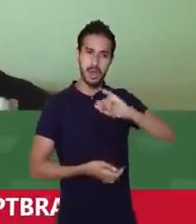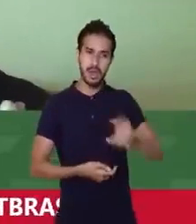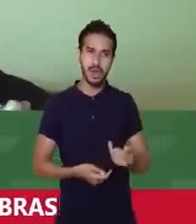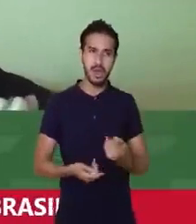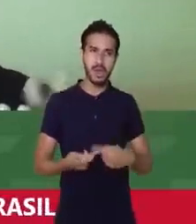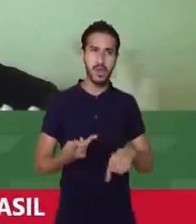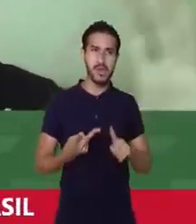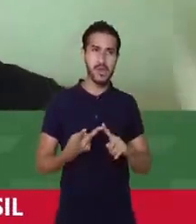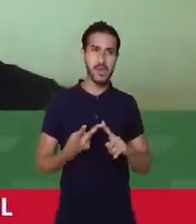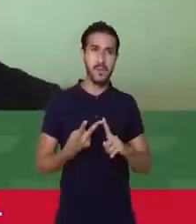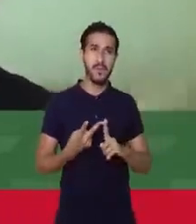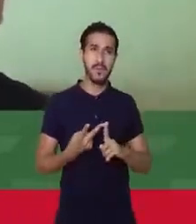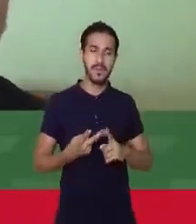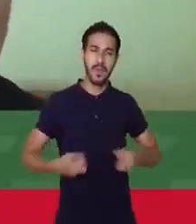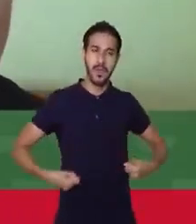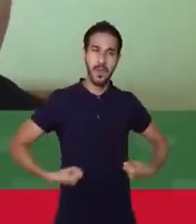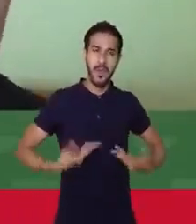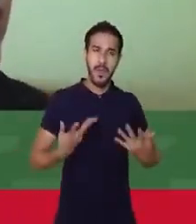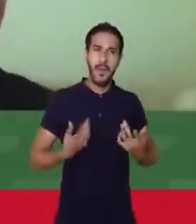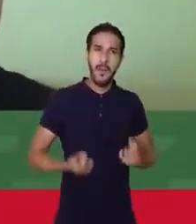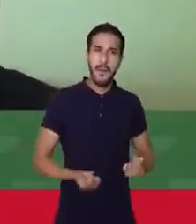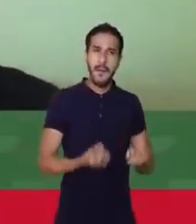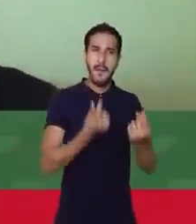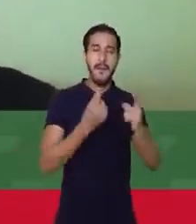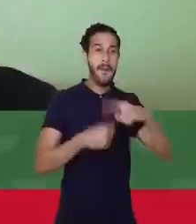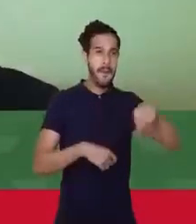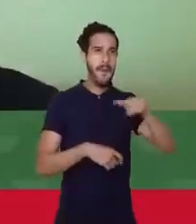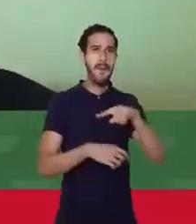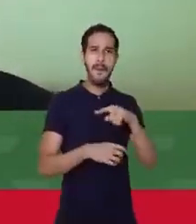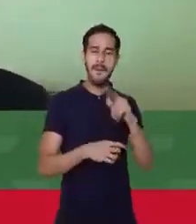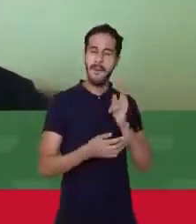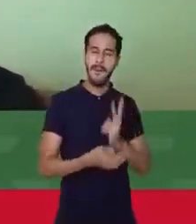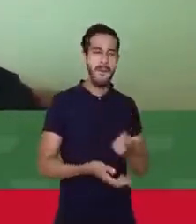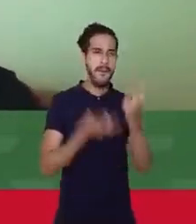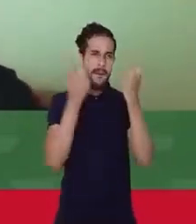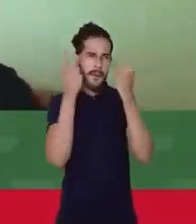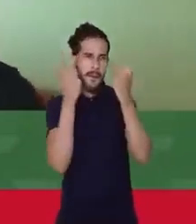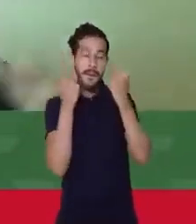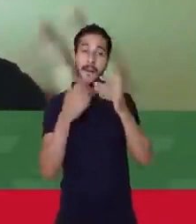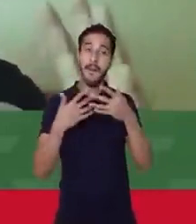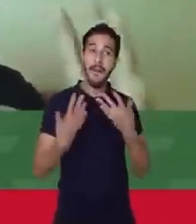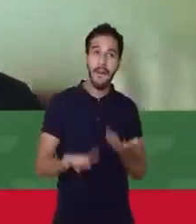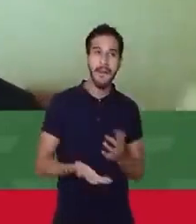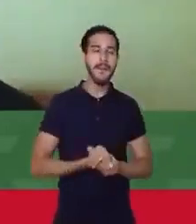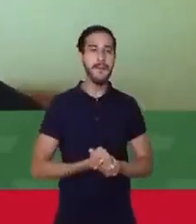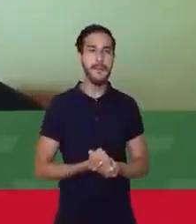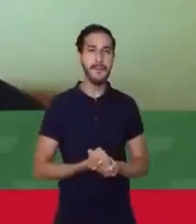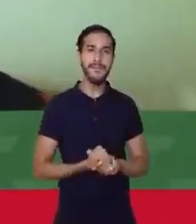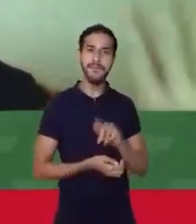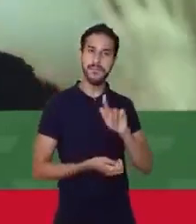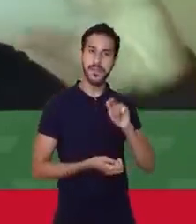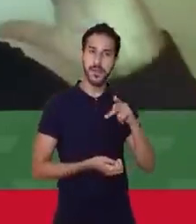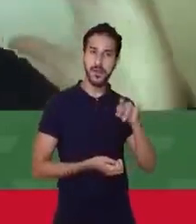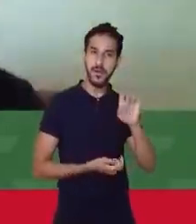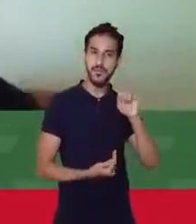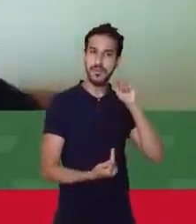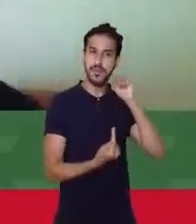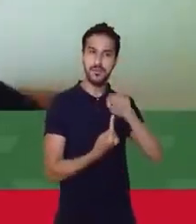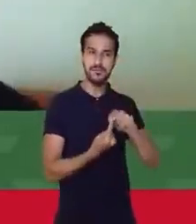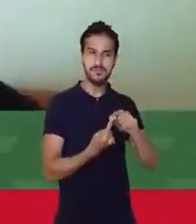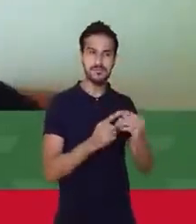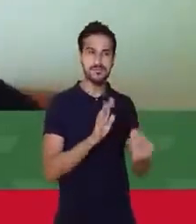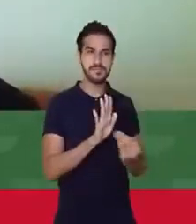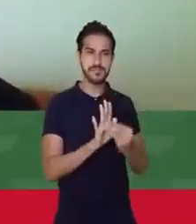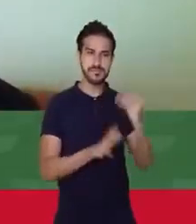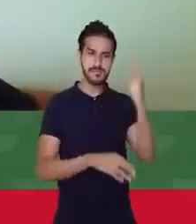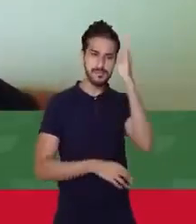juros, né, de gastos financeiros, esses estavam mantidos. Então, o golpe era para enquadrar